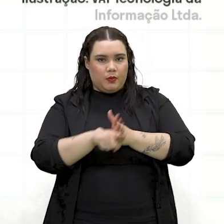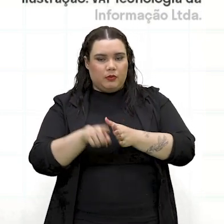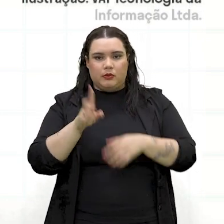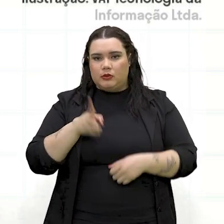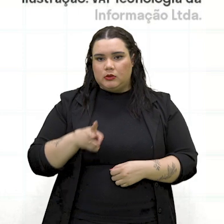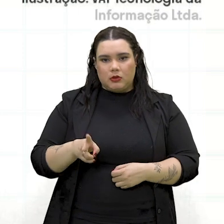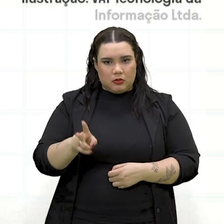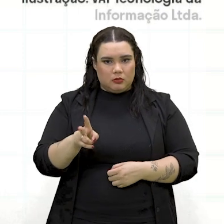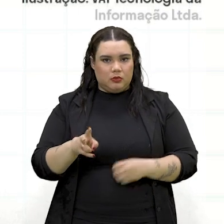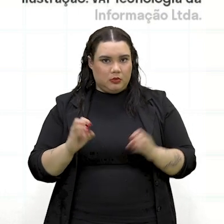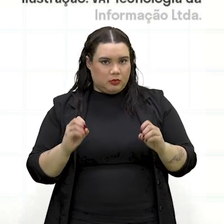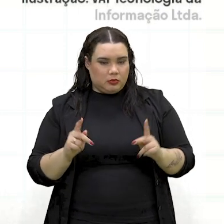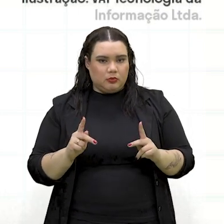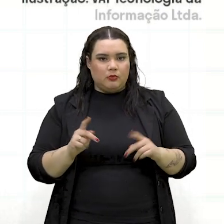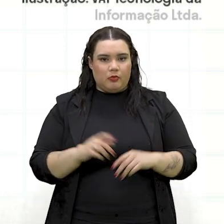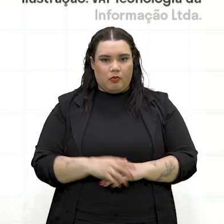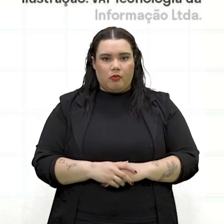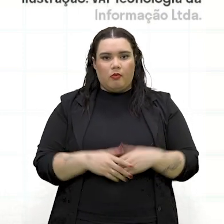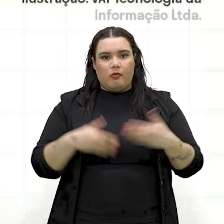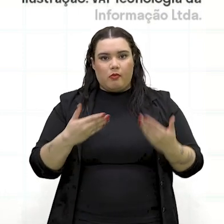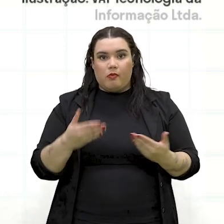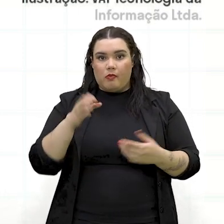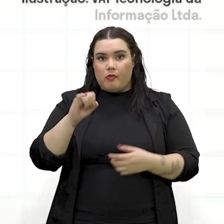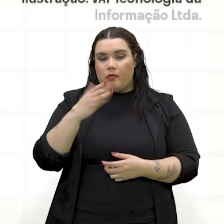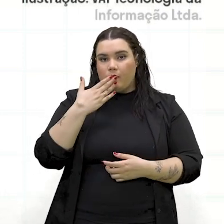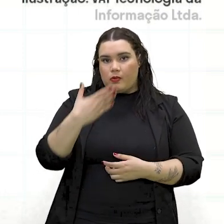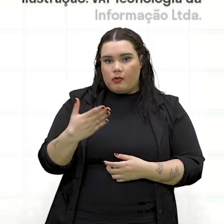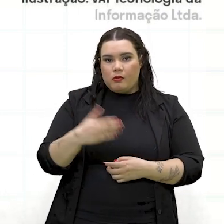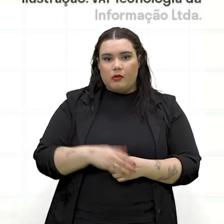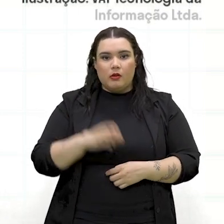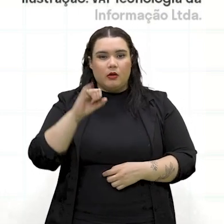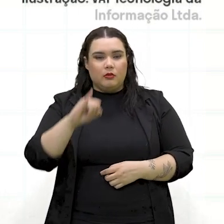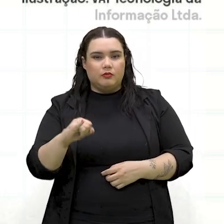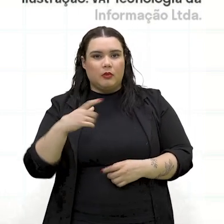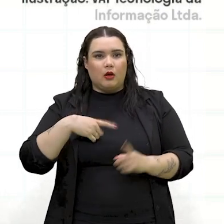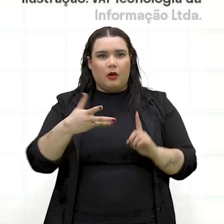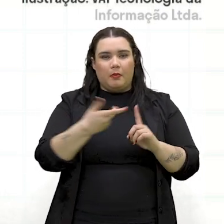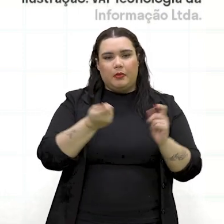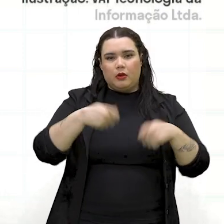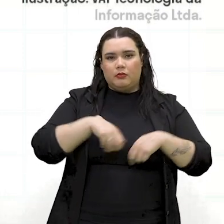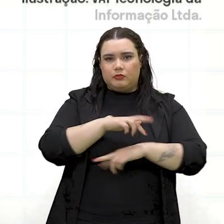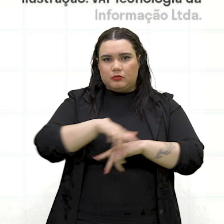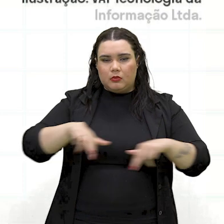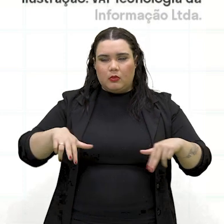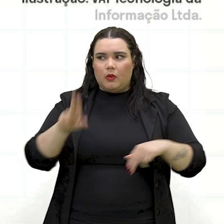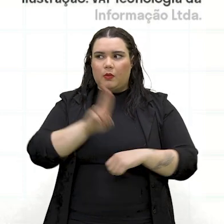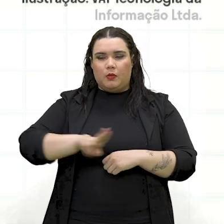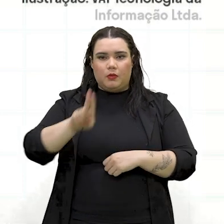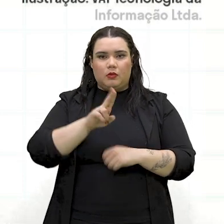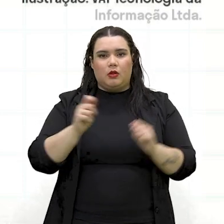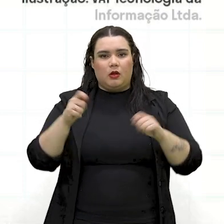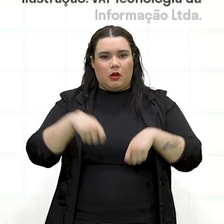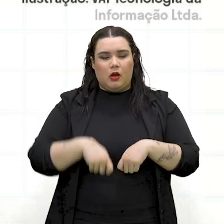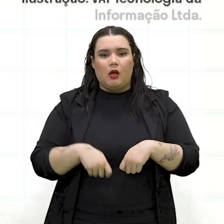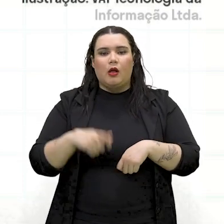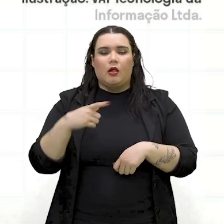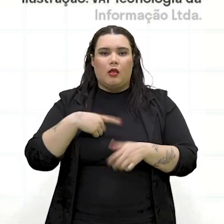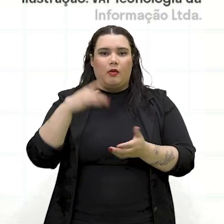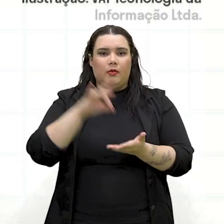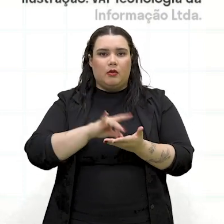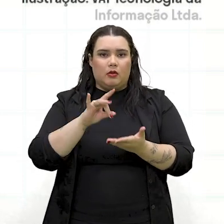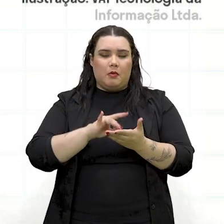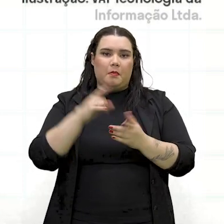as vezes, tá? Aqui quando for pedido. Quando for habilidade, outras situações, vocês podem usar a forma afirmativa também